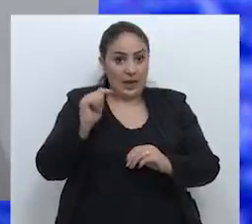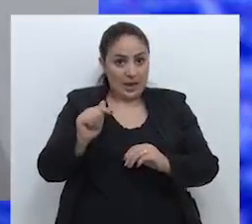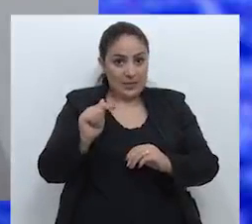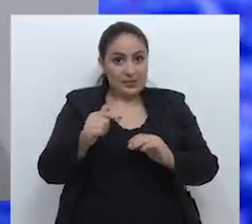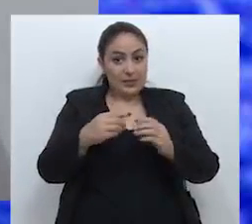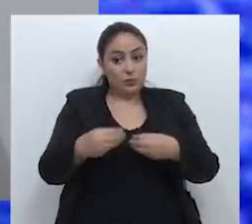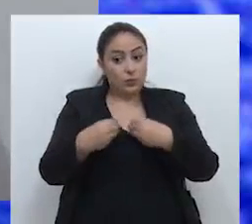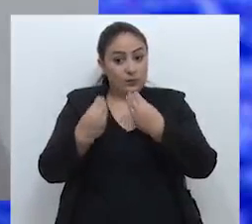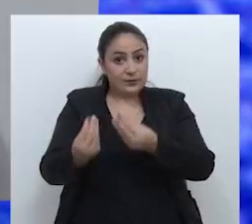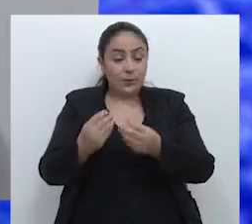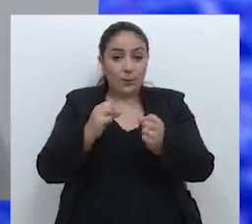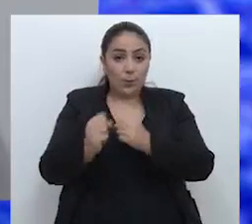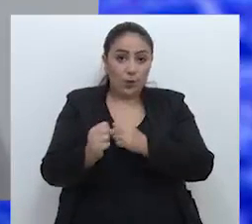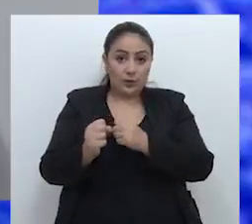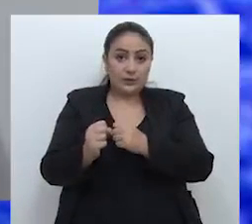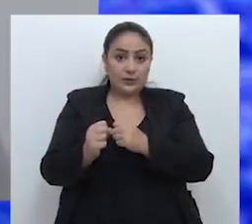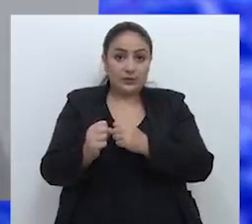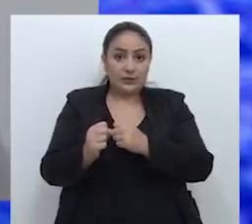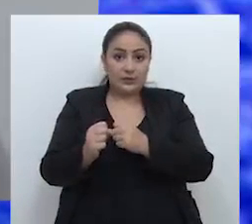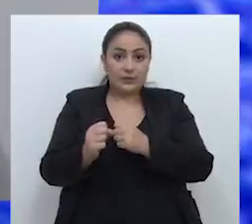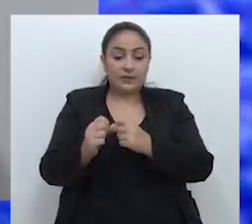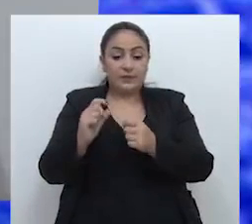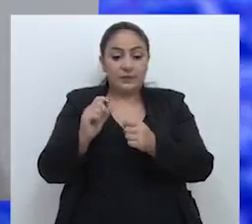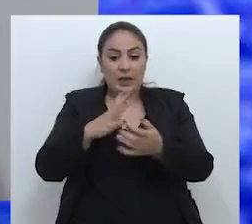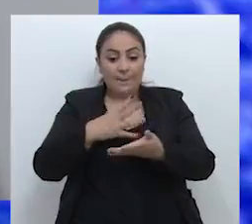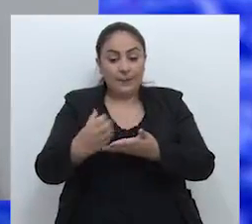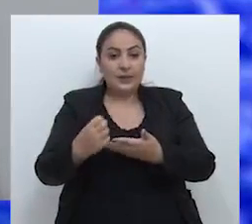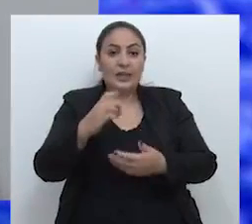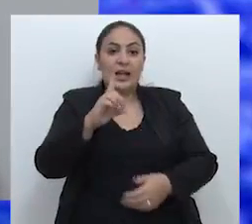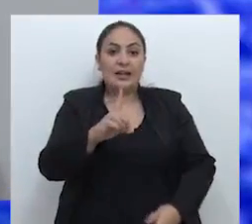Essa doação ela é recolhida a partir de um DARF,